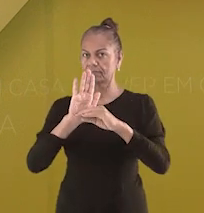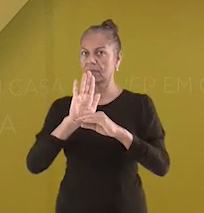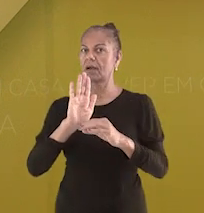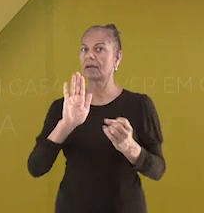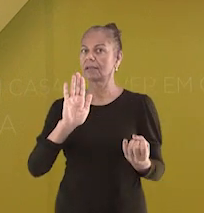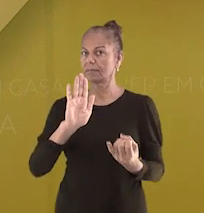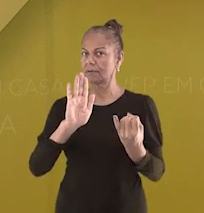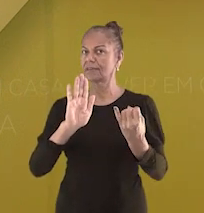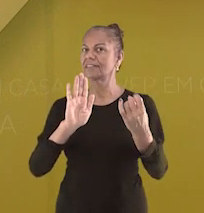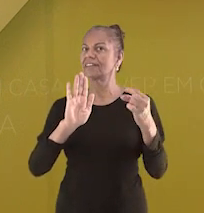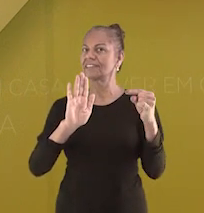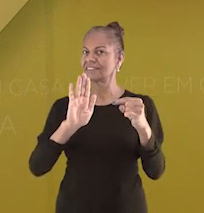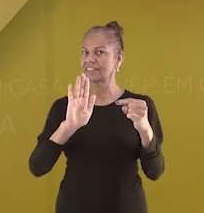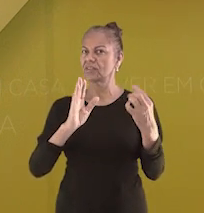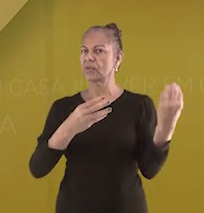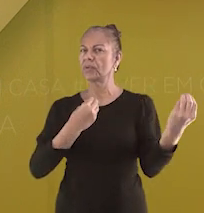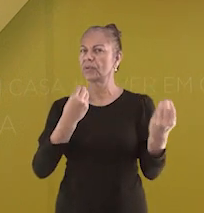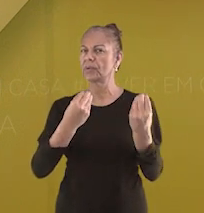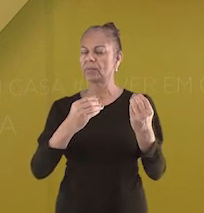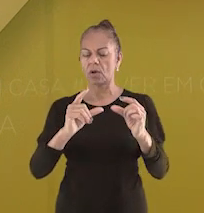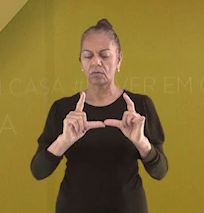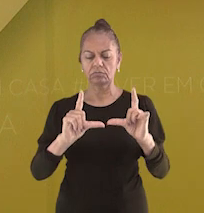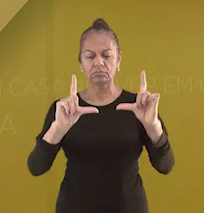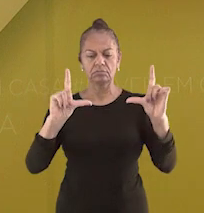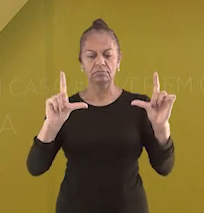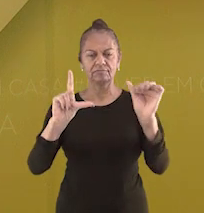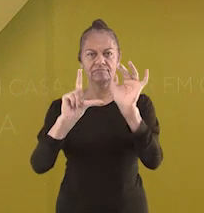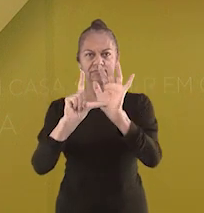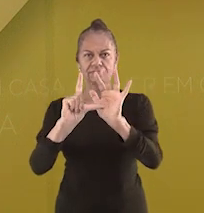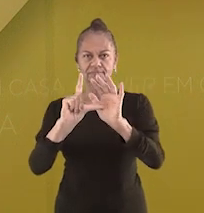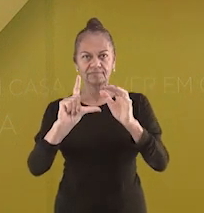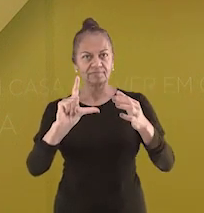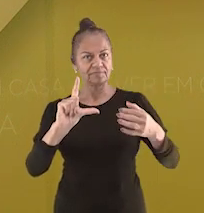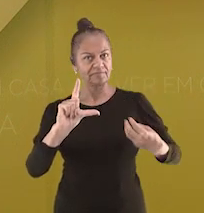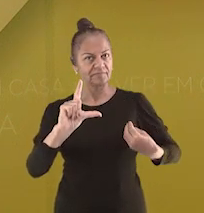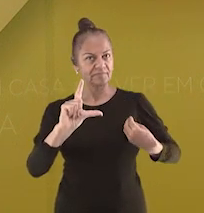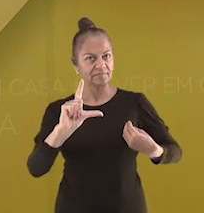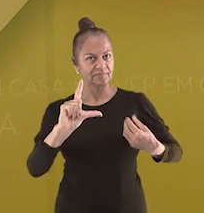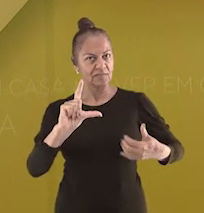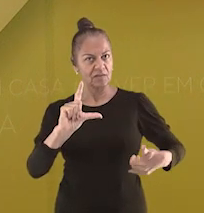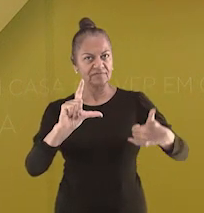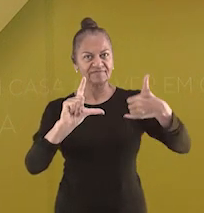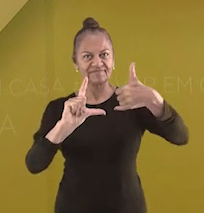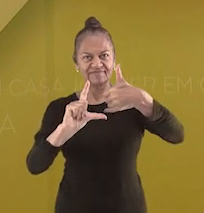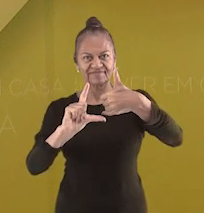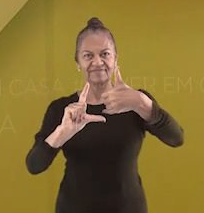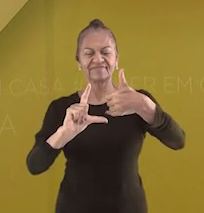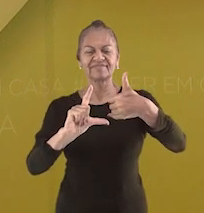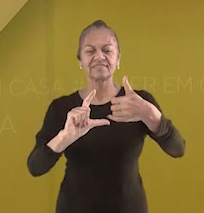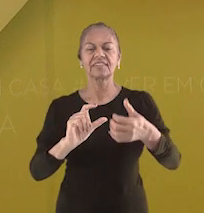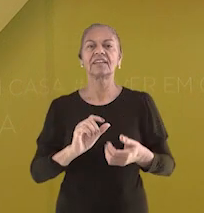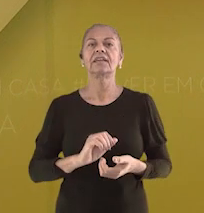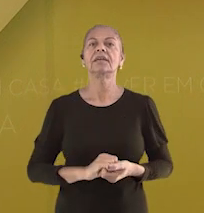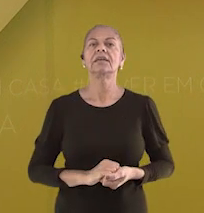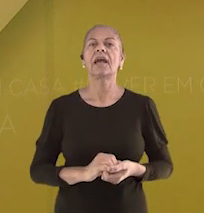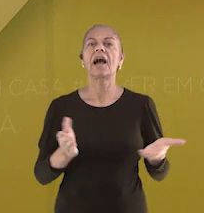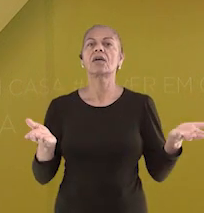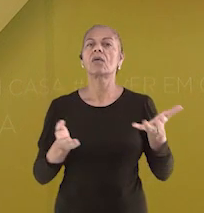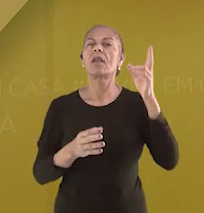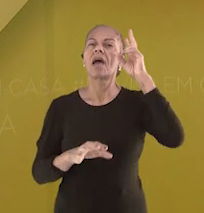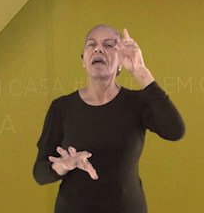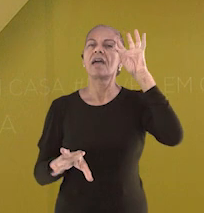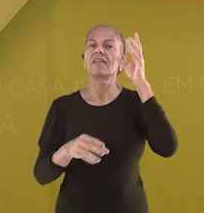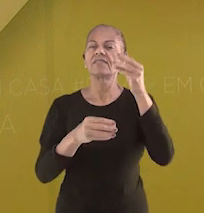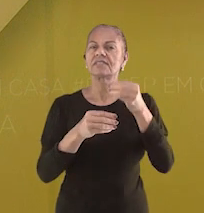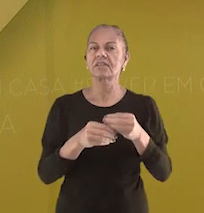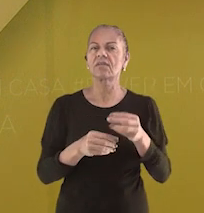registrar? Aponte a câmera do celular para o QR Code da tela e confirme sua participação. Vamos relembrar o que aprendemos